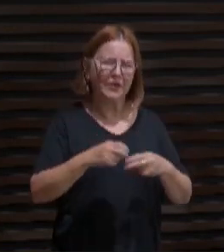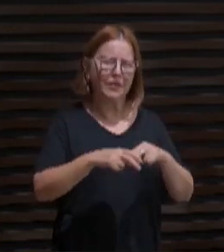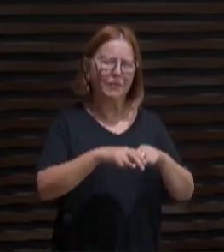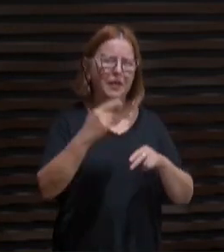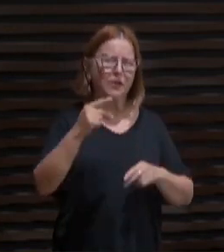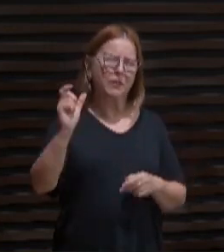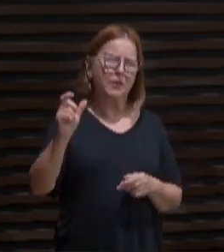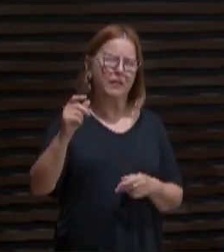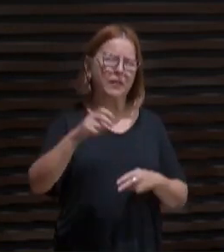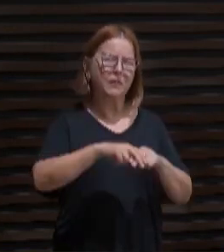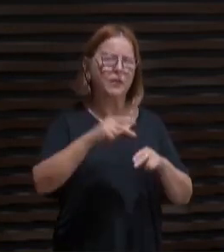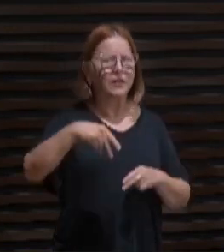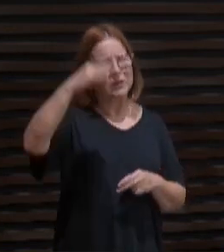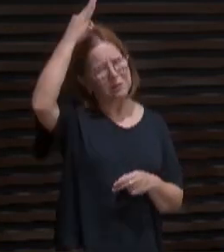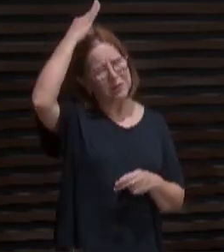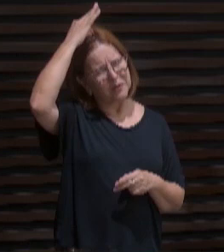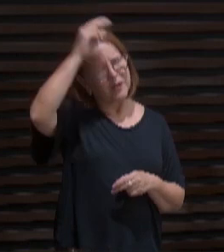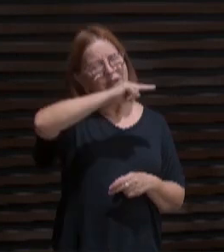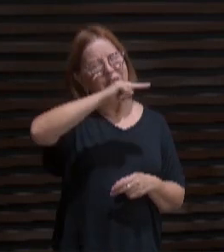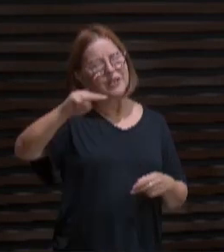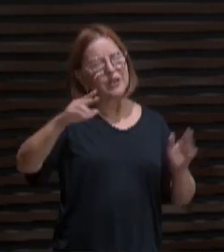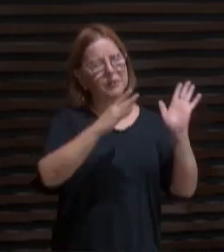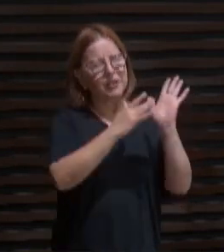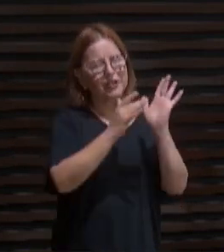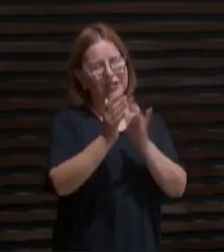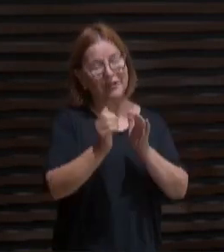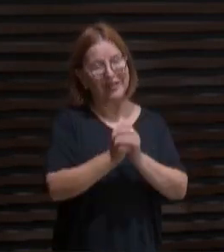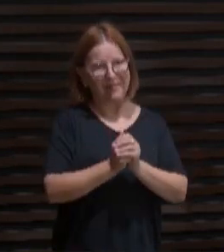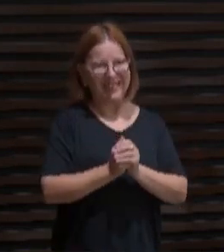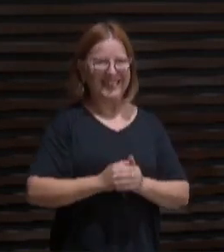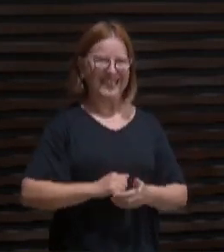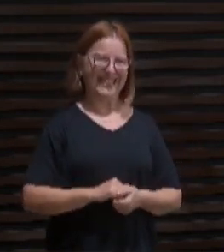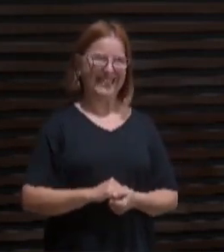Espírito, no nome dEle. Amém.